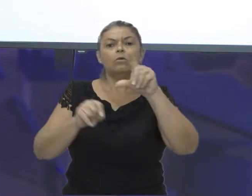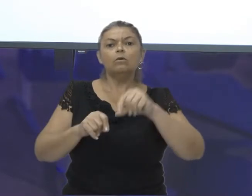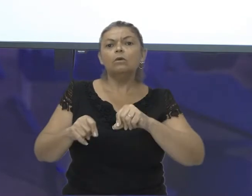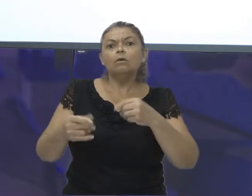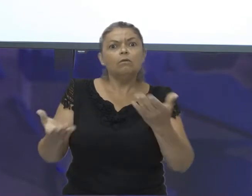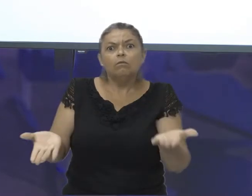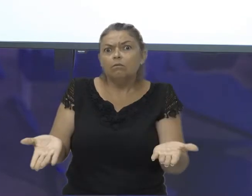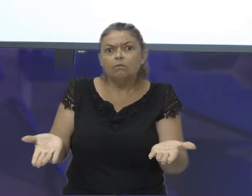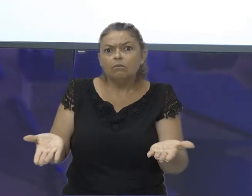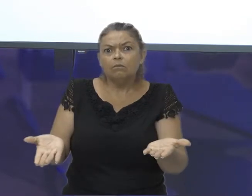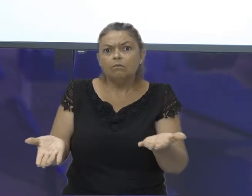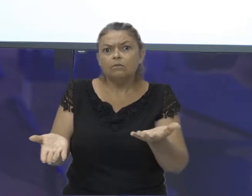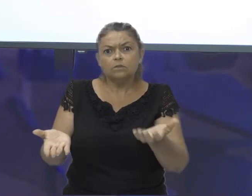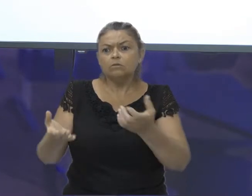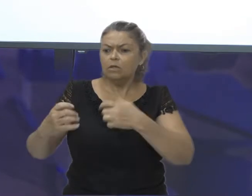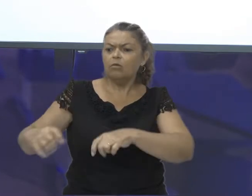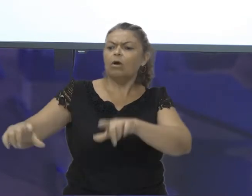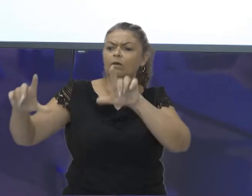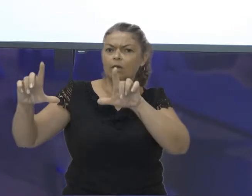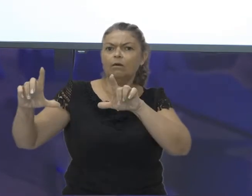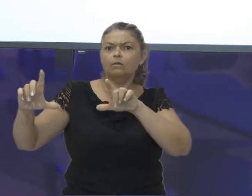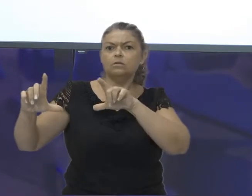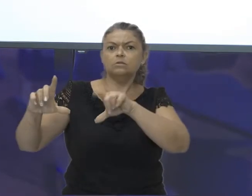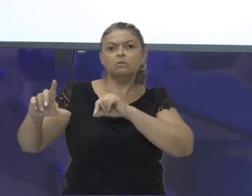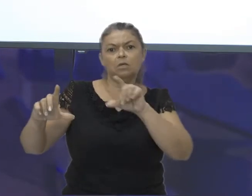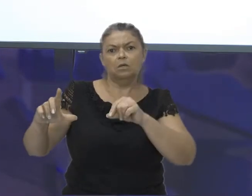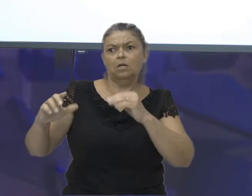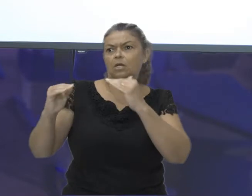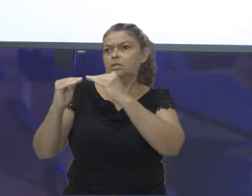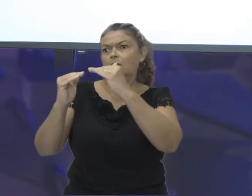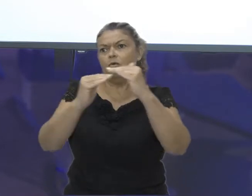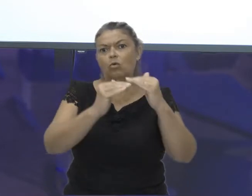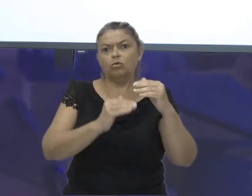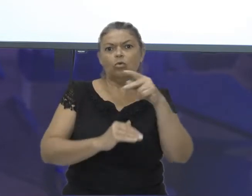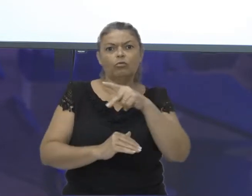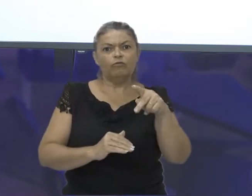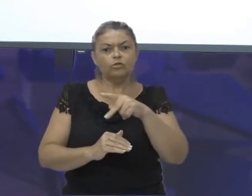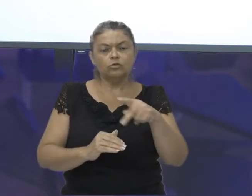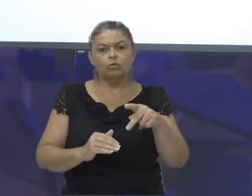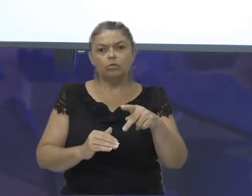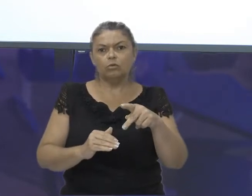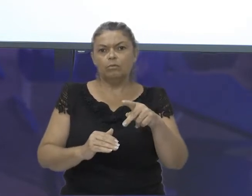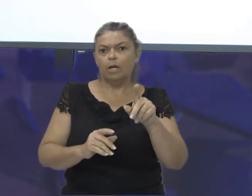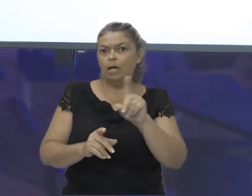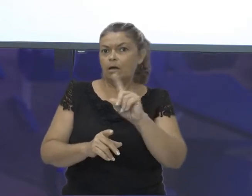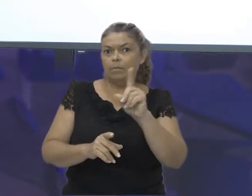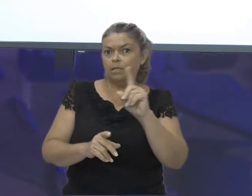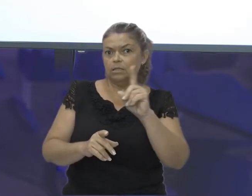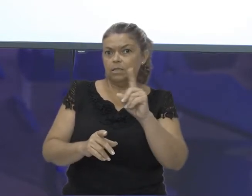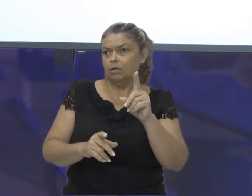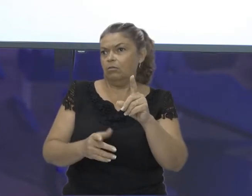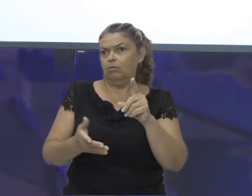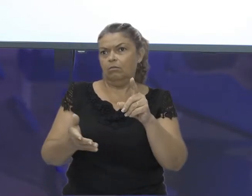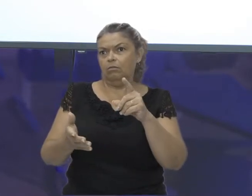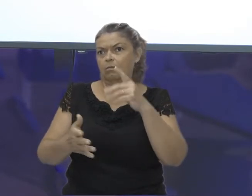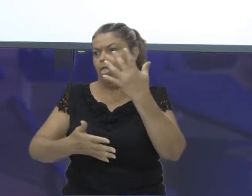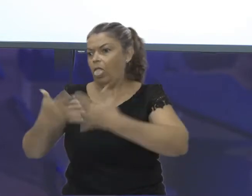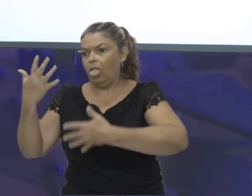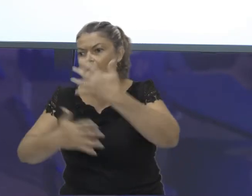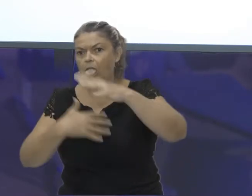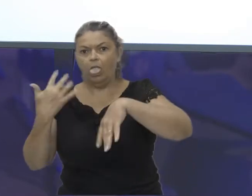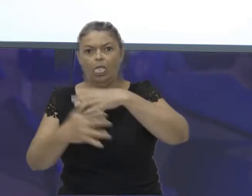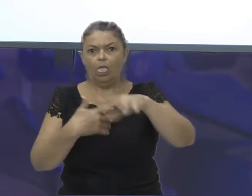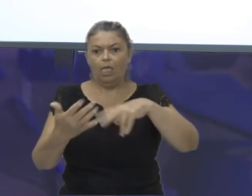território em comum, de acordo com professores e leitores, para não atrapalhar a leitura. Nós sabemos que